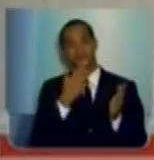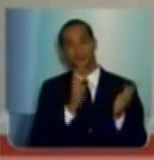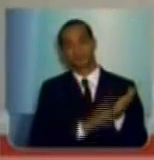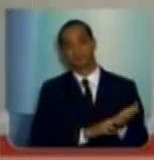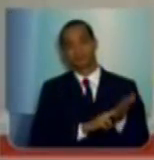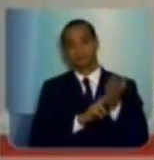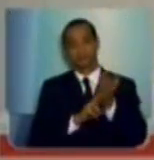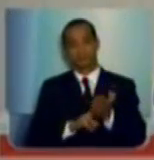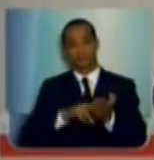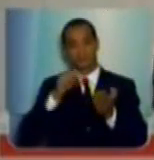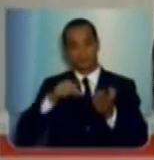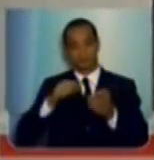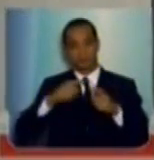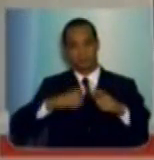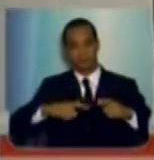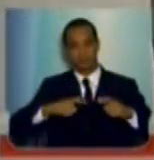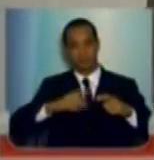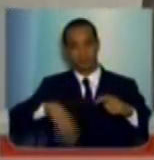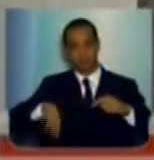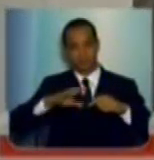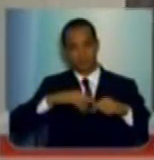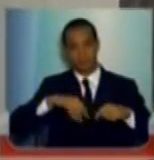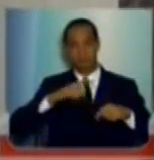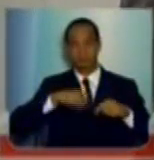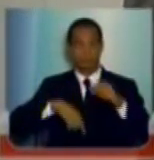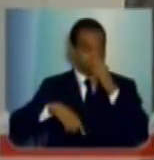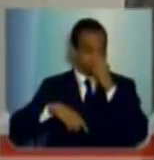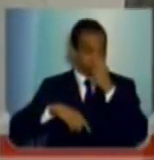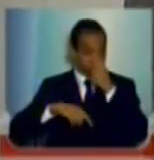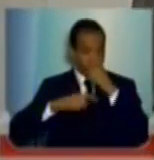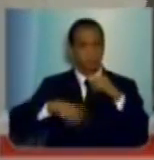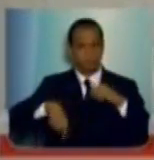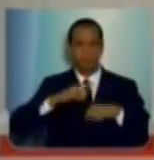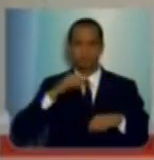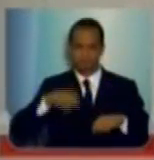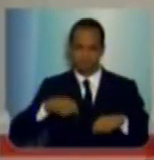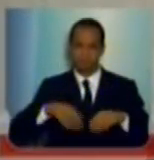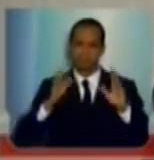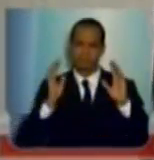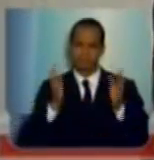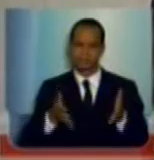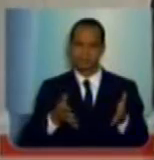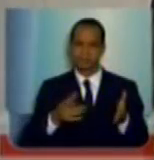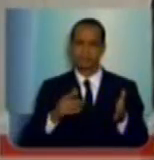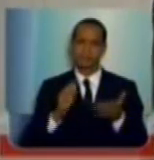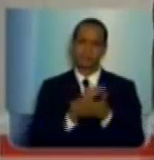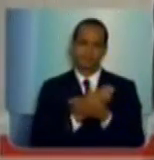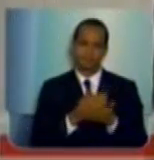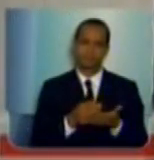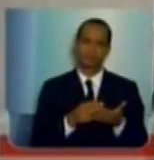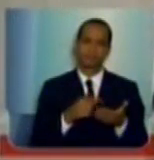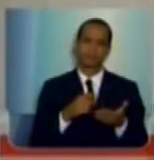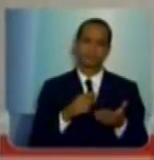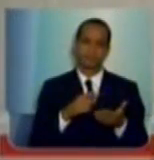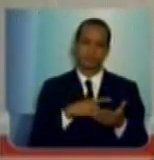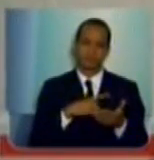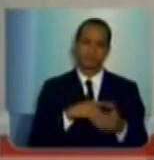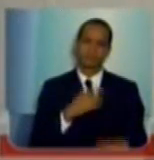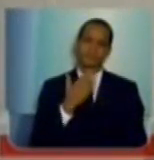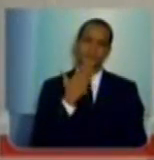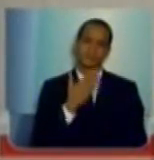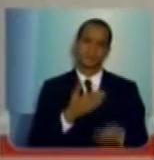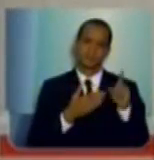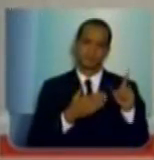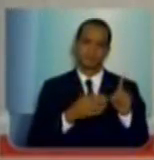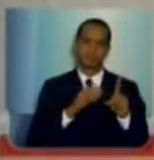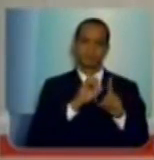aberta à comunidade nós o nosso mandato já tomou algumas providências Nós já estamos nós já amos a